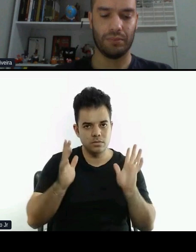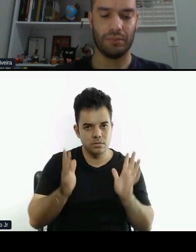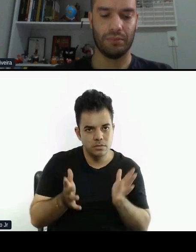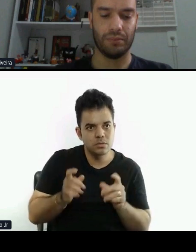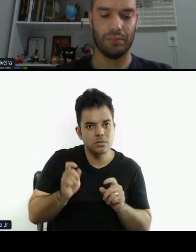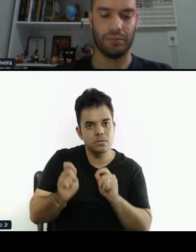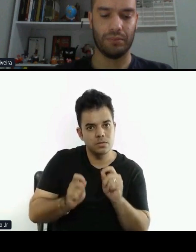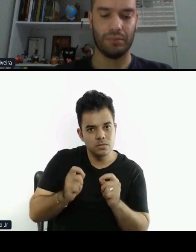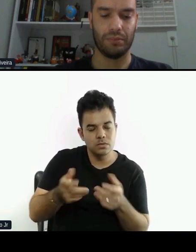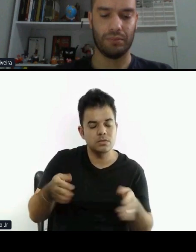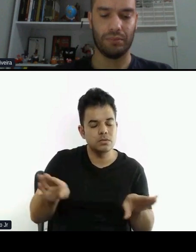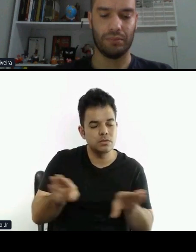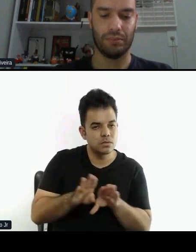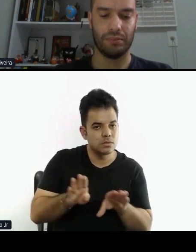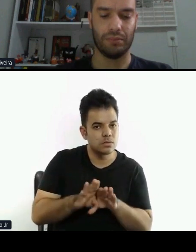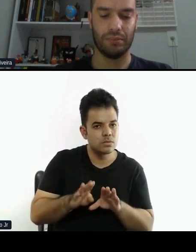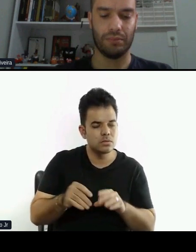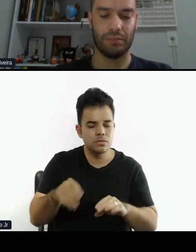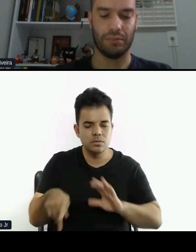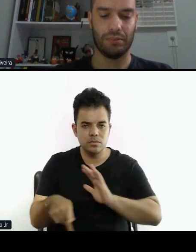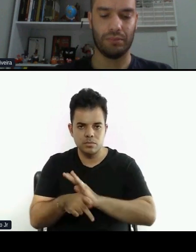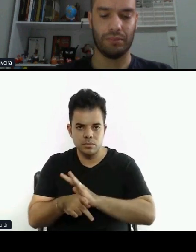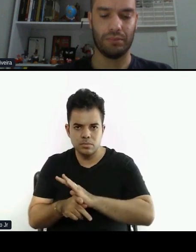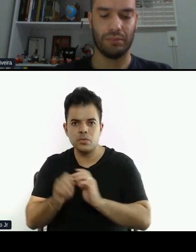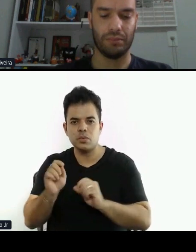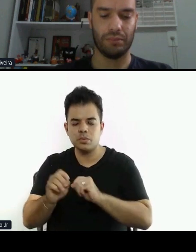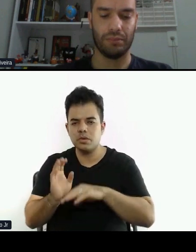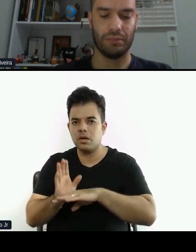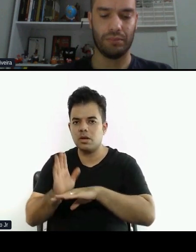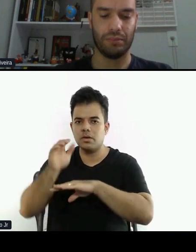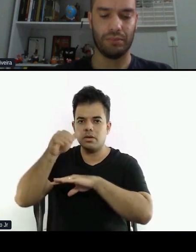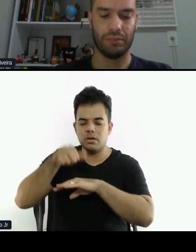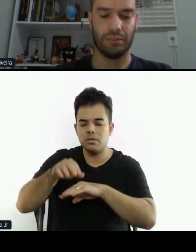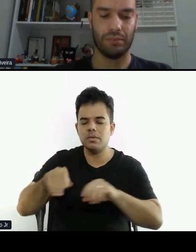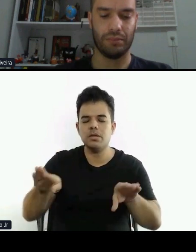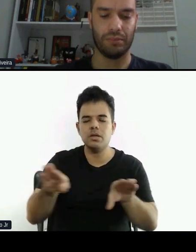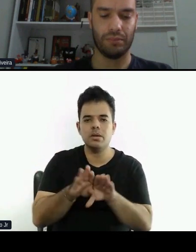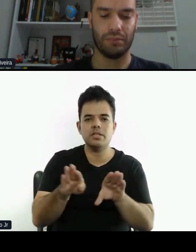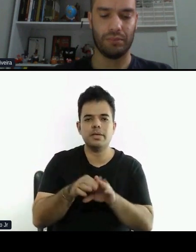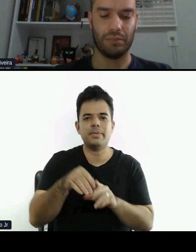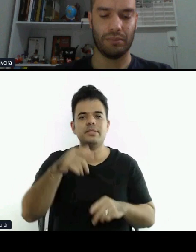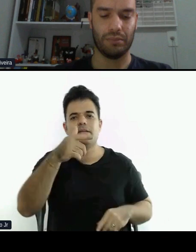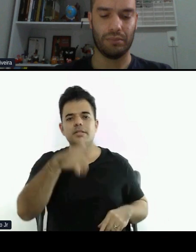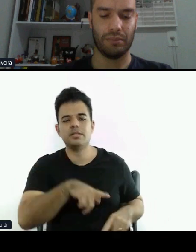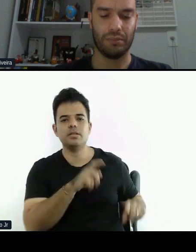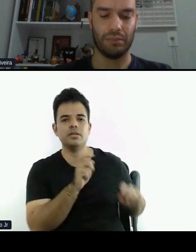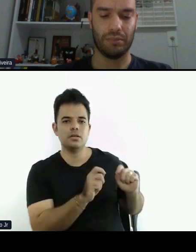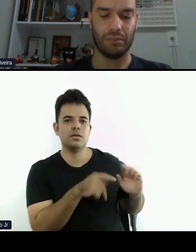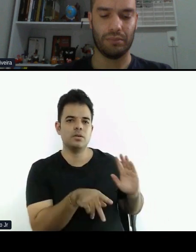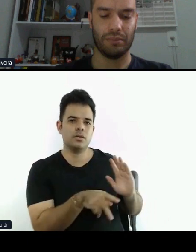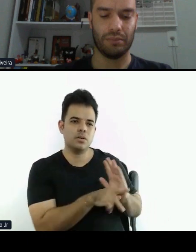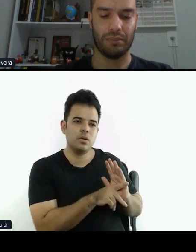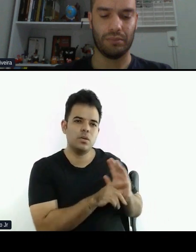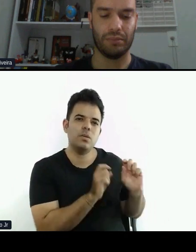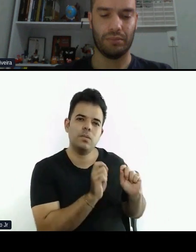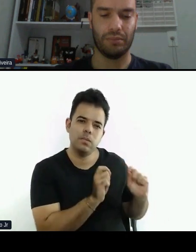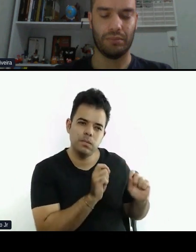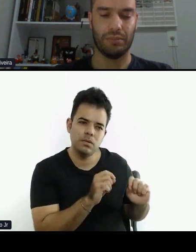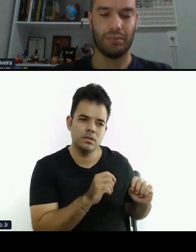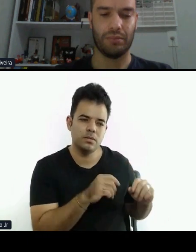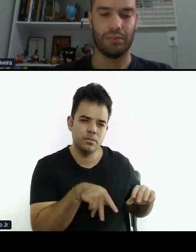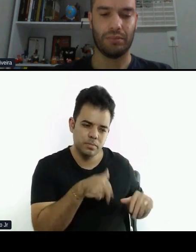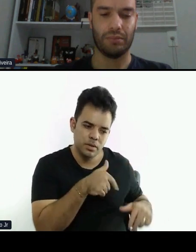né? Então a gente tem rampas, elevadores, né? Essa empresa tem né, outros andares para a pessoa conseguir